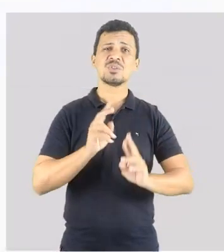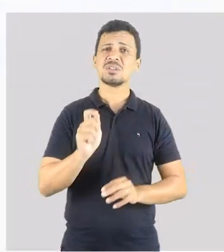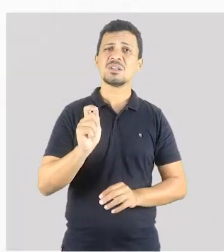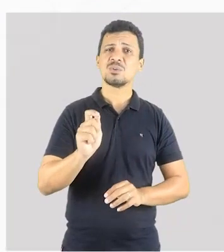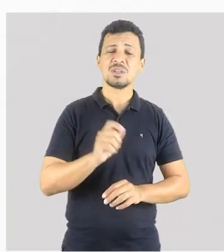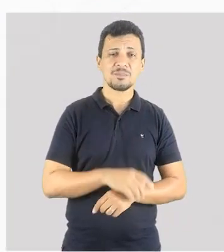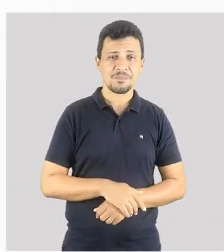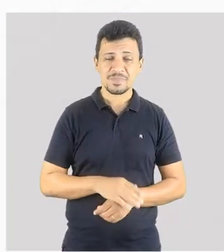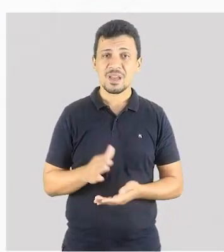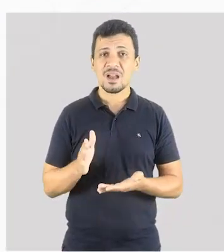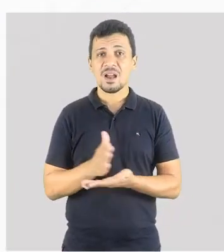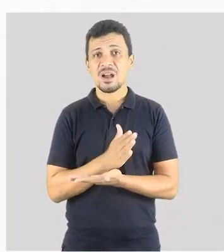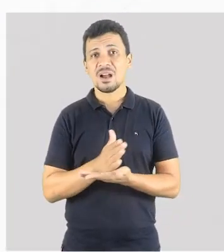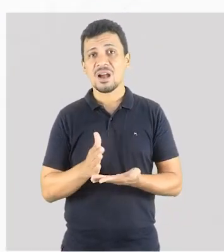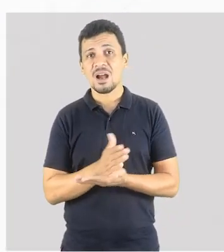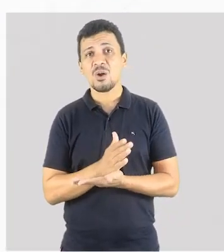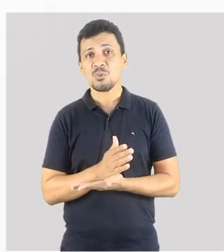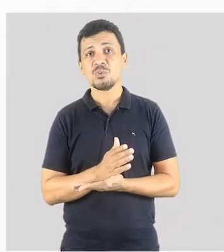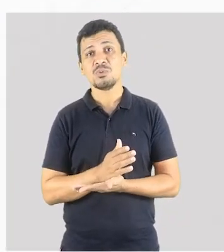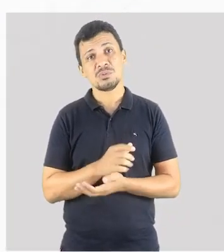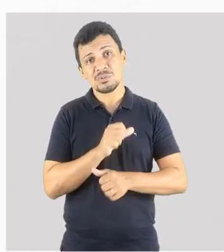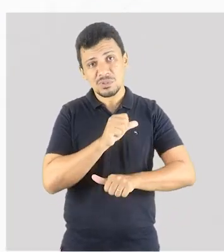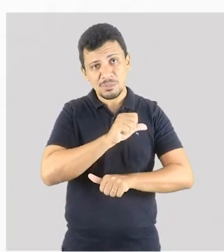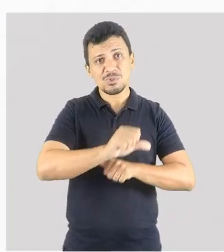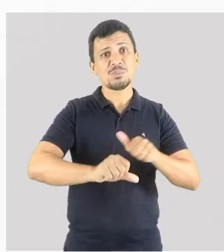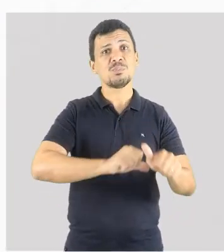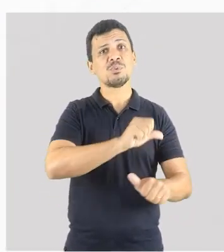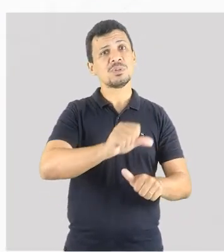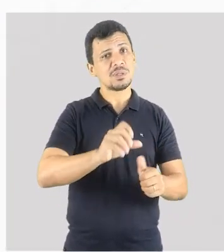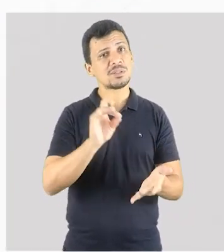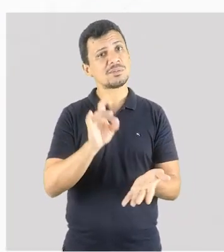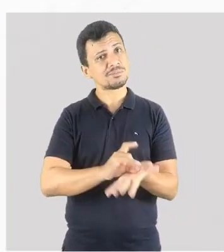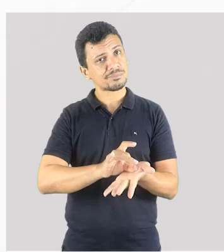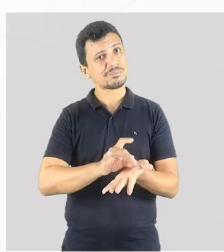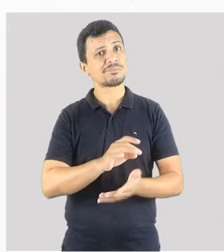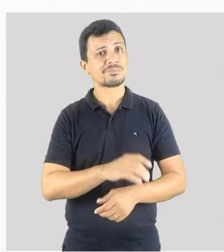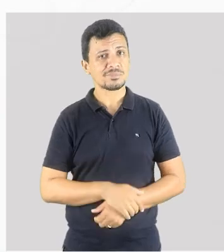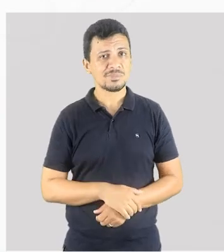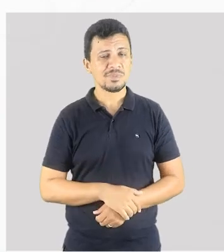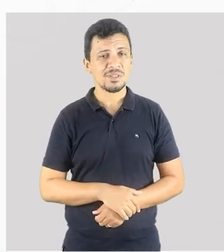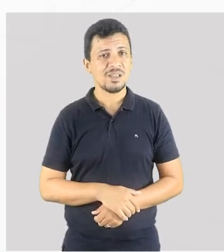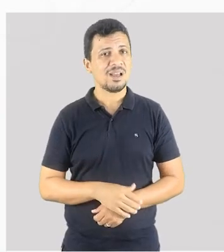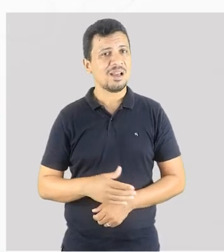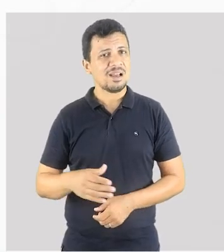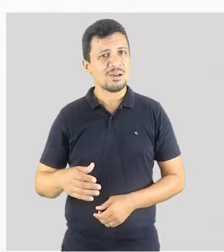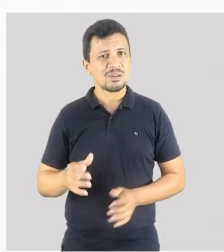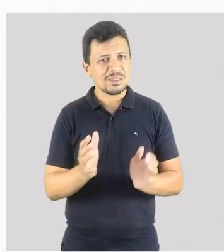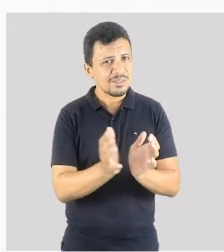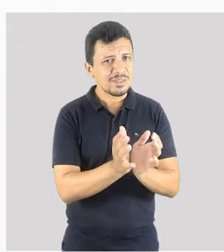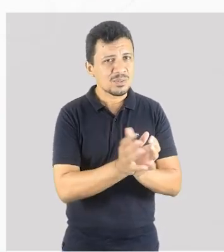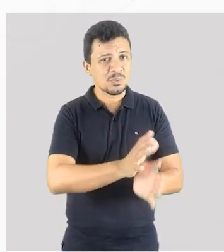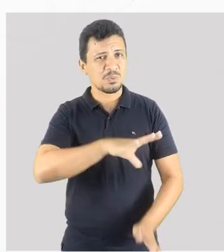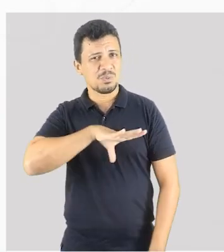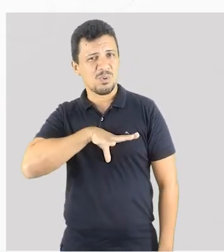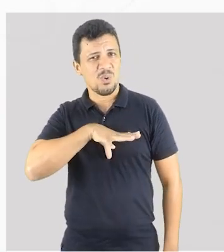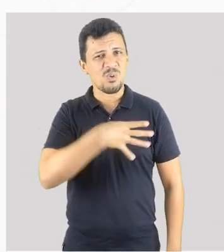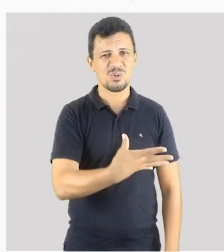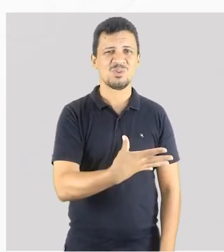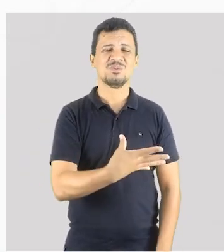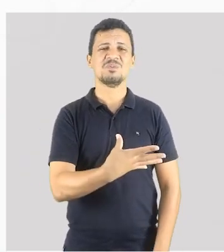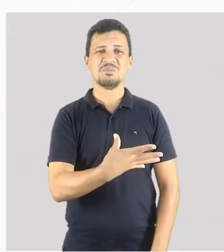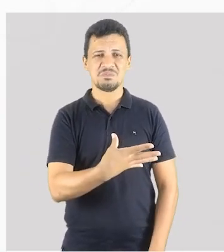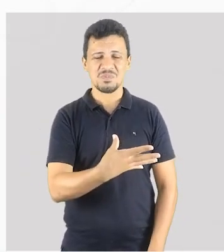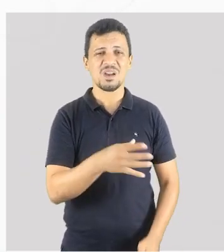uma situação de rompimento, né? Aqueles que ousaram, aqueles que pagaram